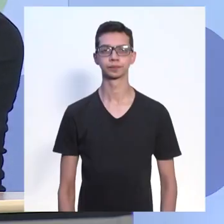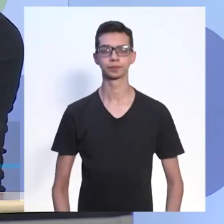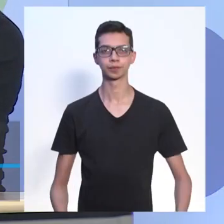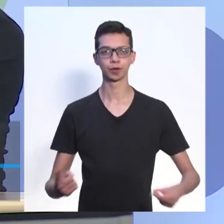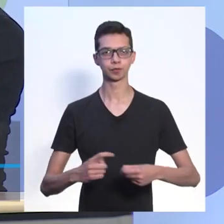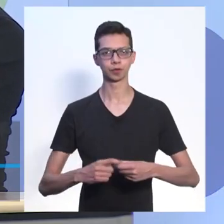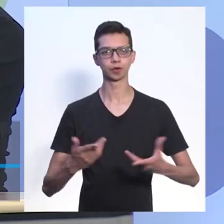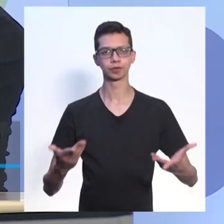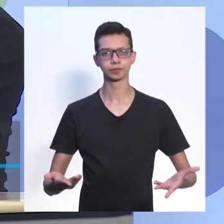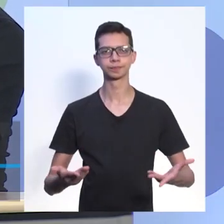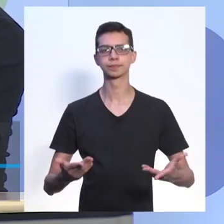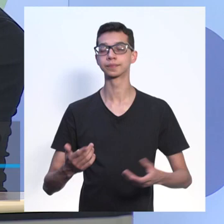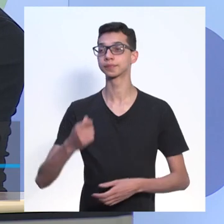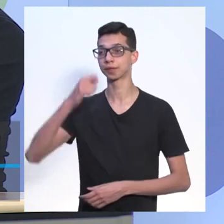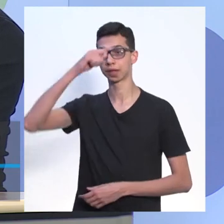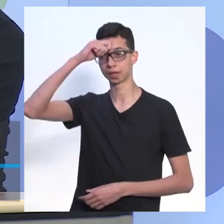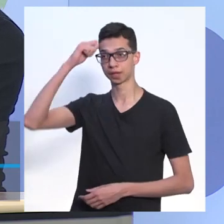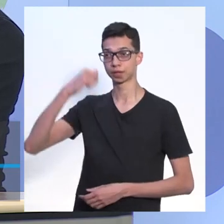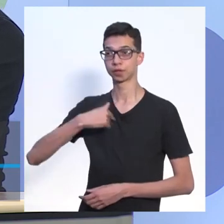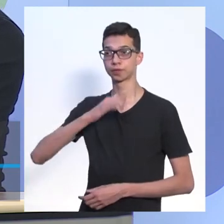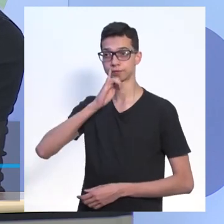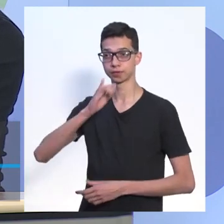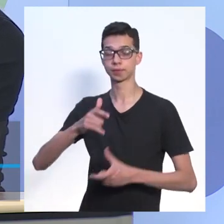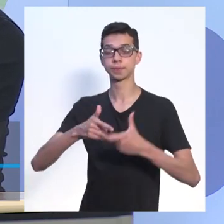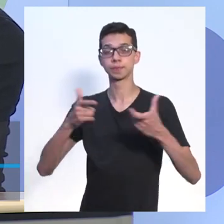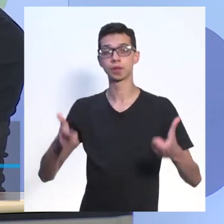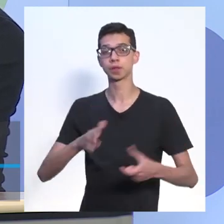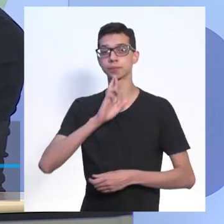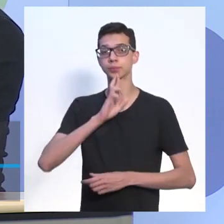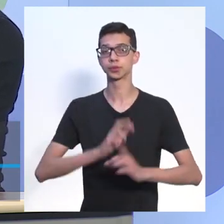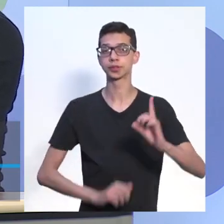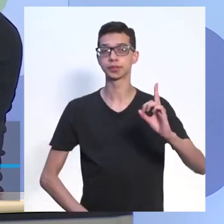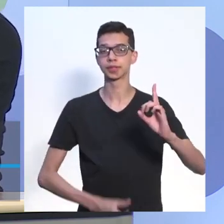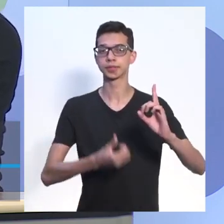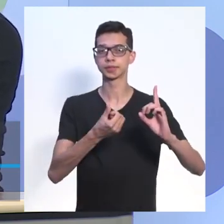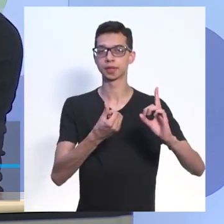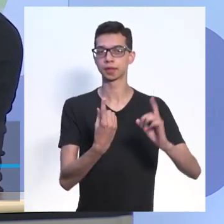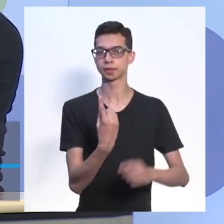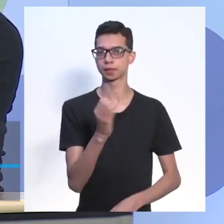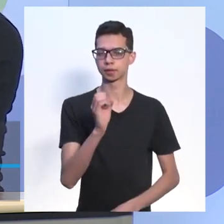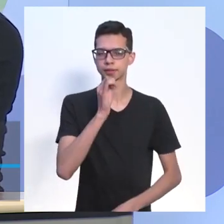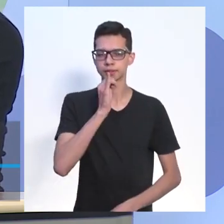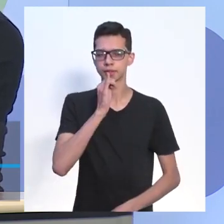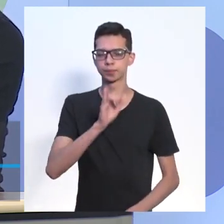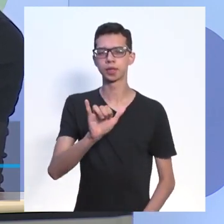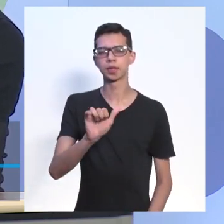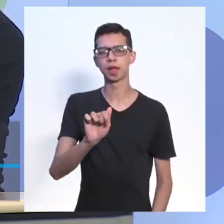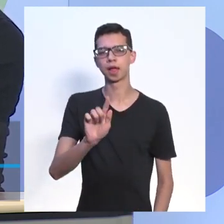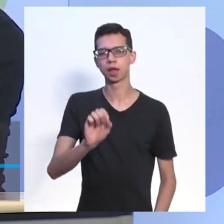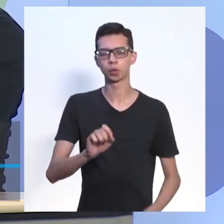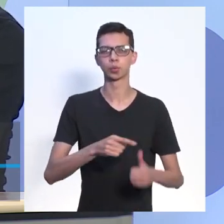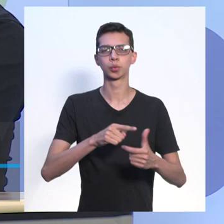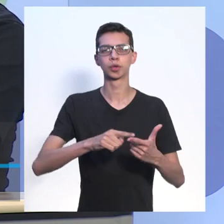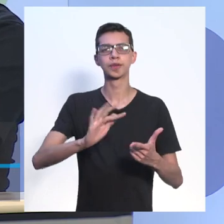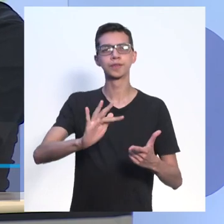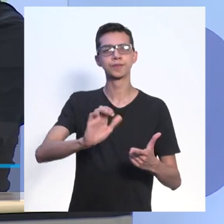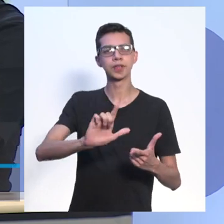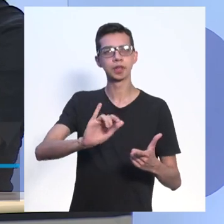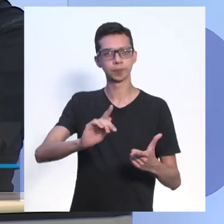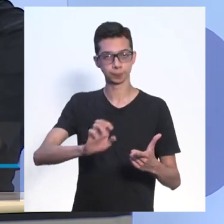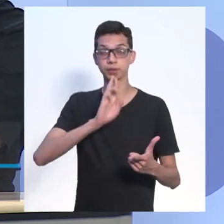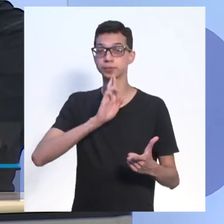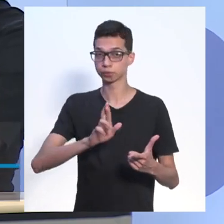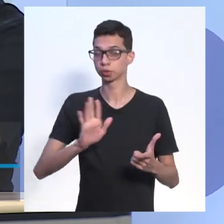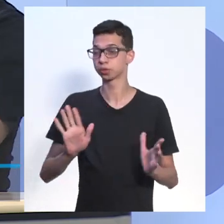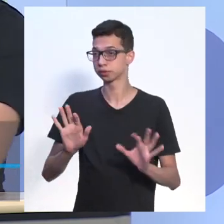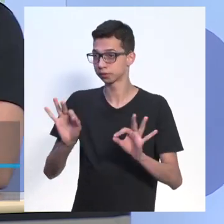Retornamos aqui. Olha, Lê, a maioria colocou a resposta D como 610. Por exemplo, o Iago, o Felipe, como resposta,